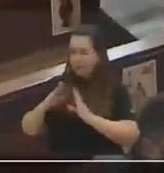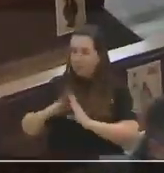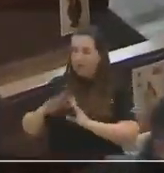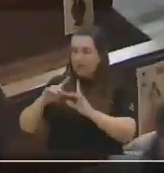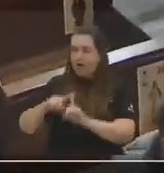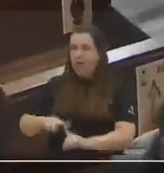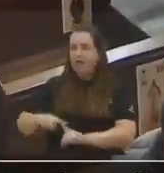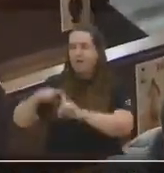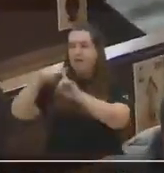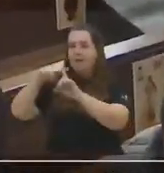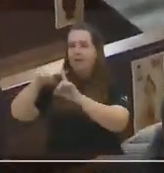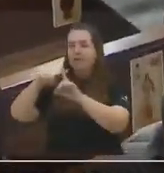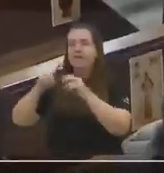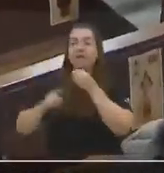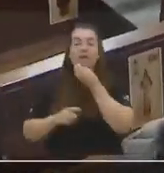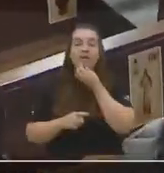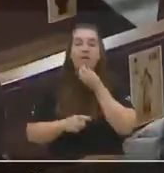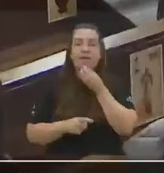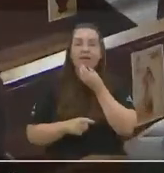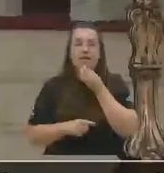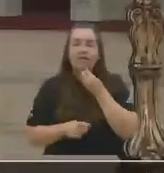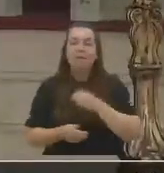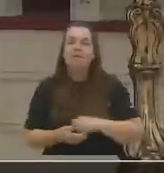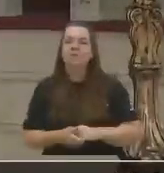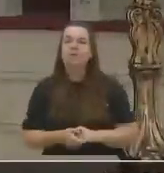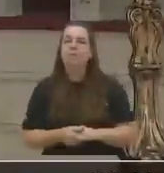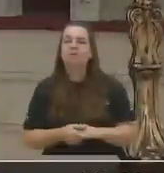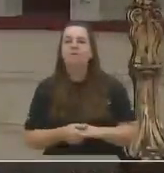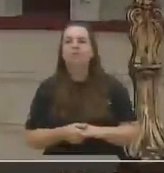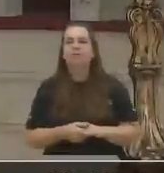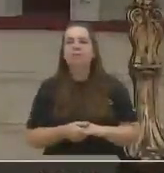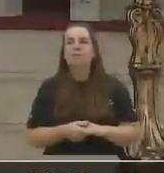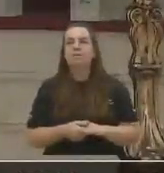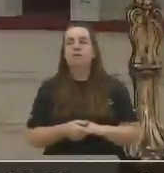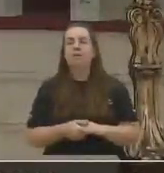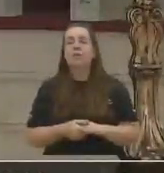compromisso na Igreja.